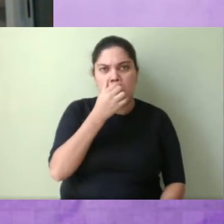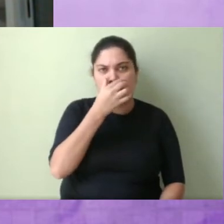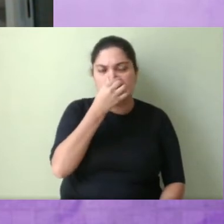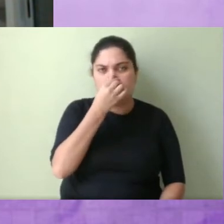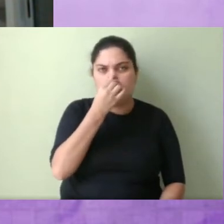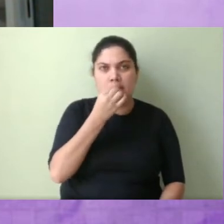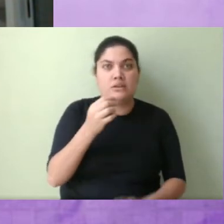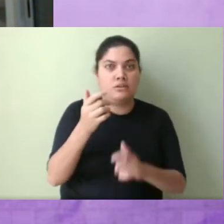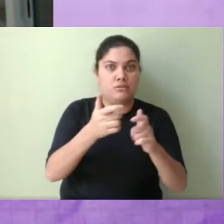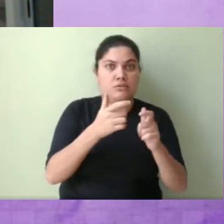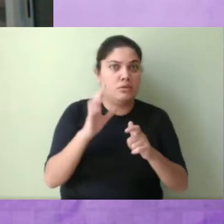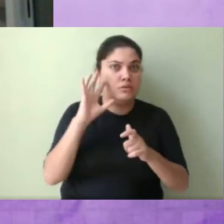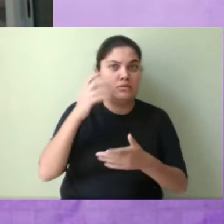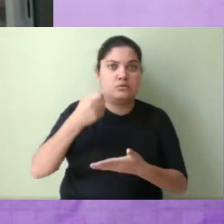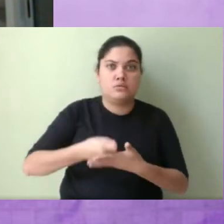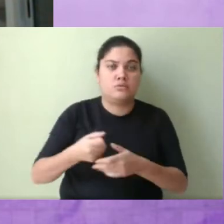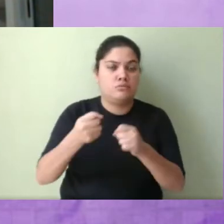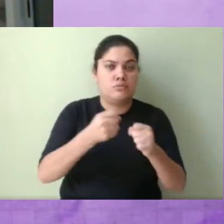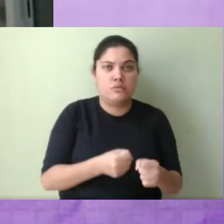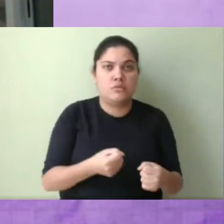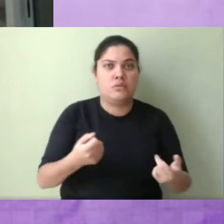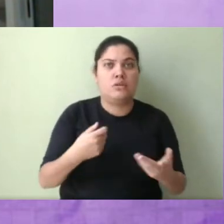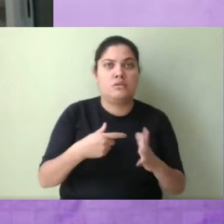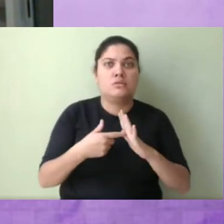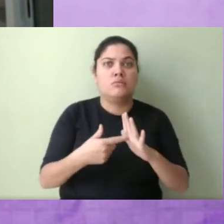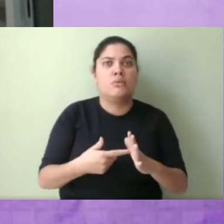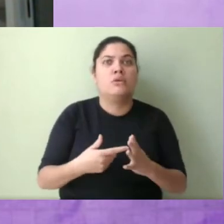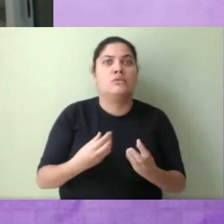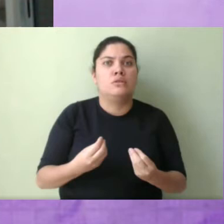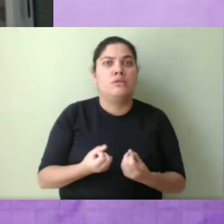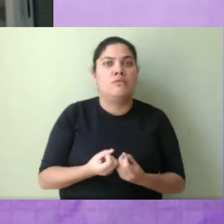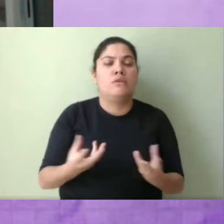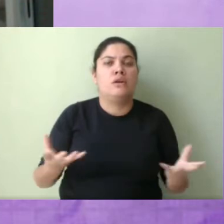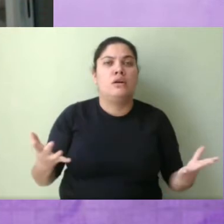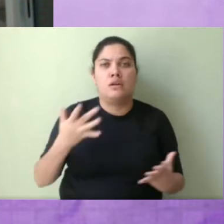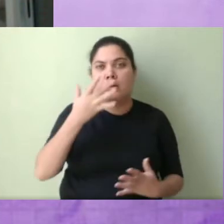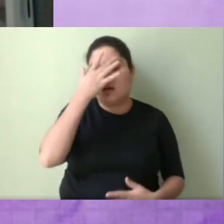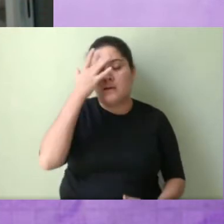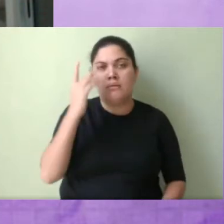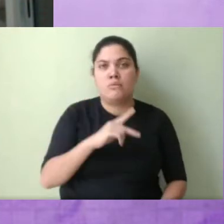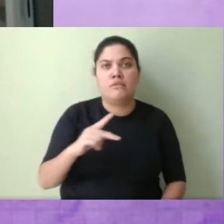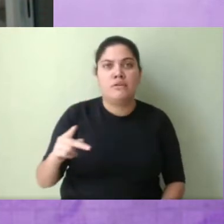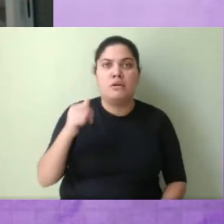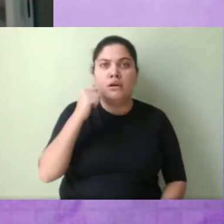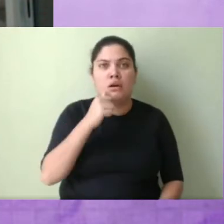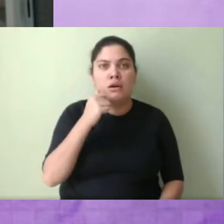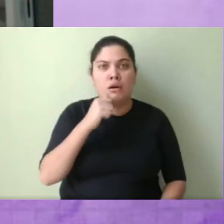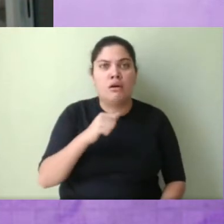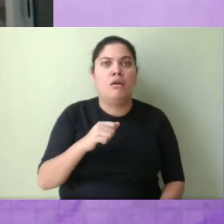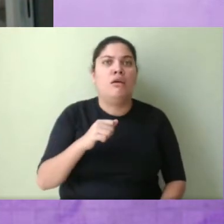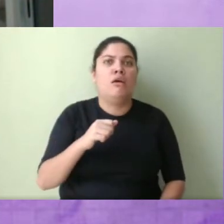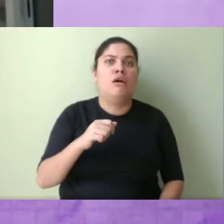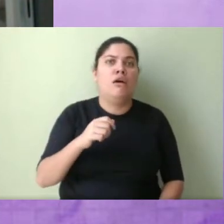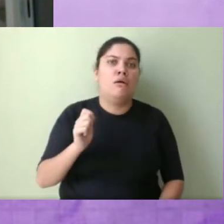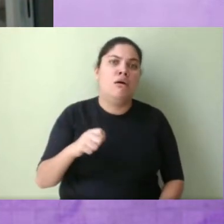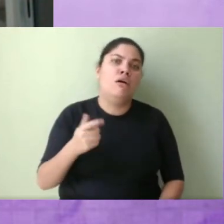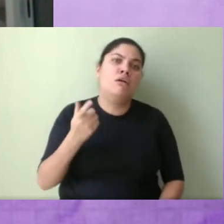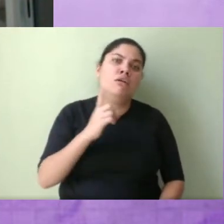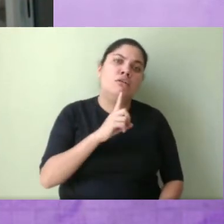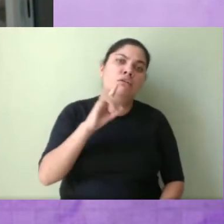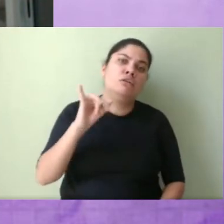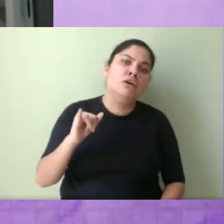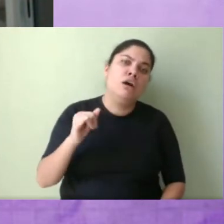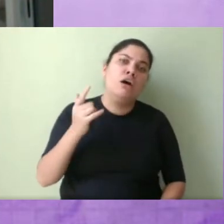Mas que lá eles vão começar agora essa discussão de política de direitos humanos, e ouvindo você agora, até pelo livro que você